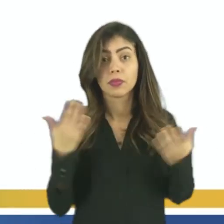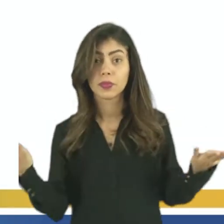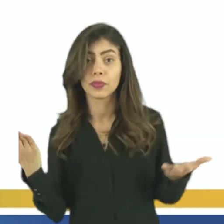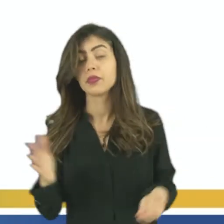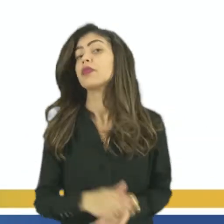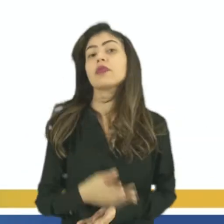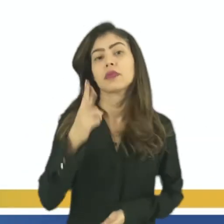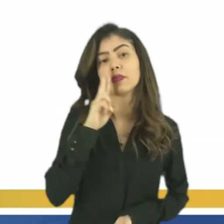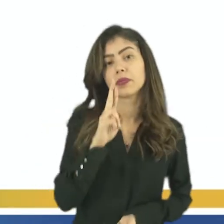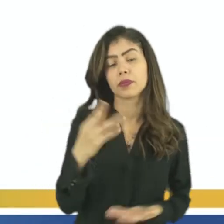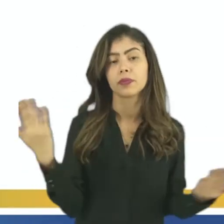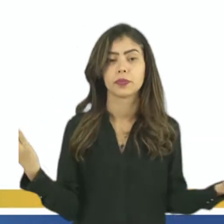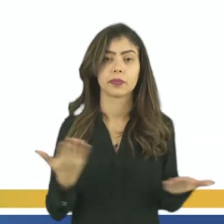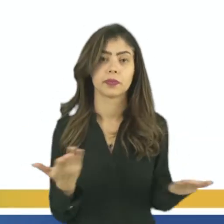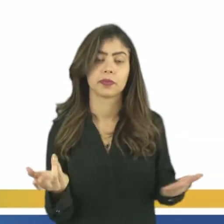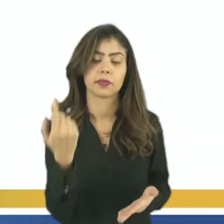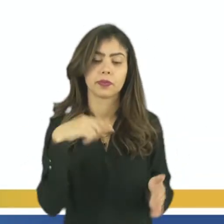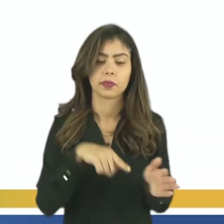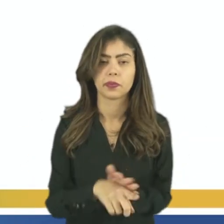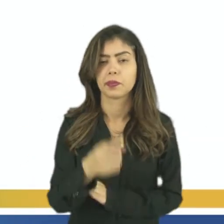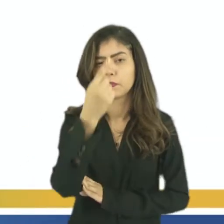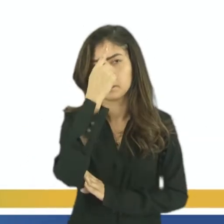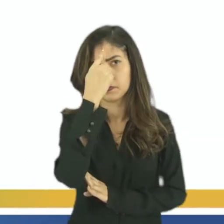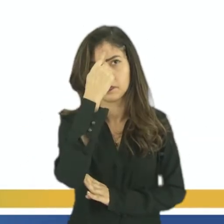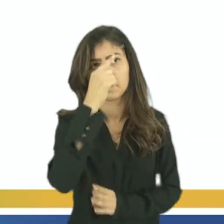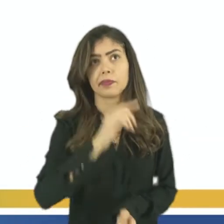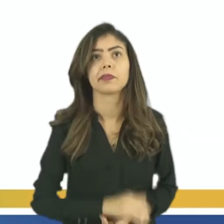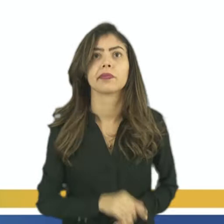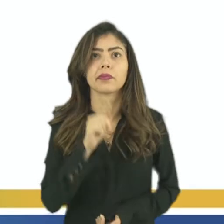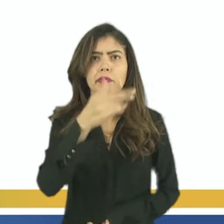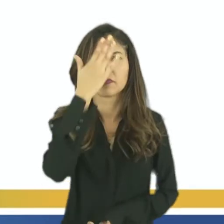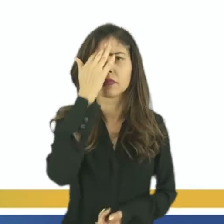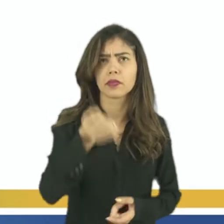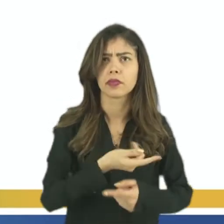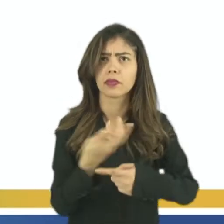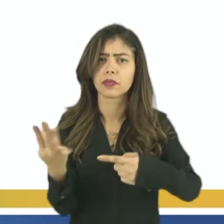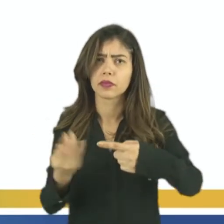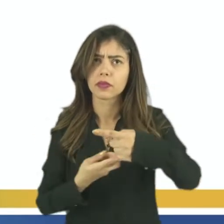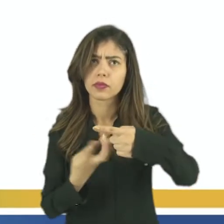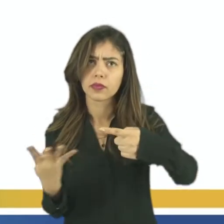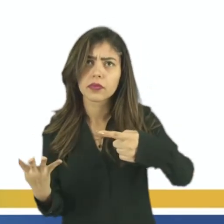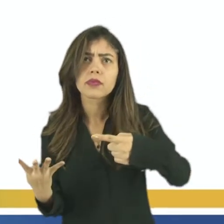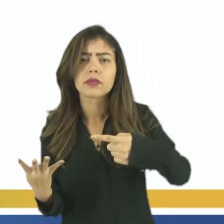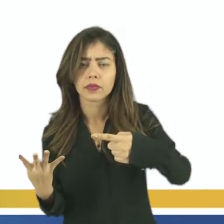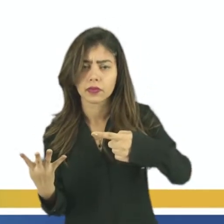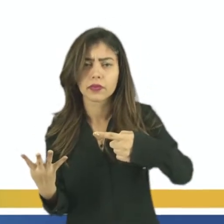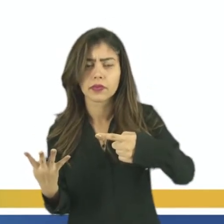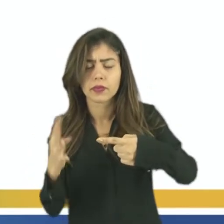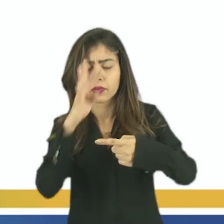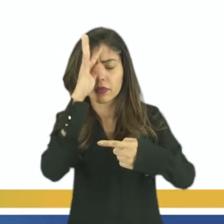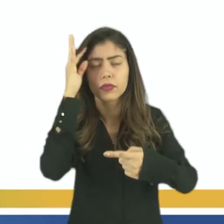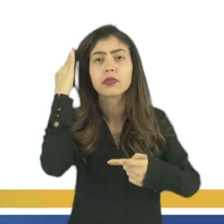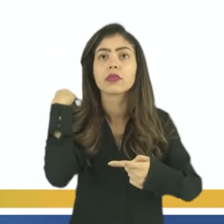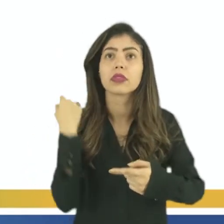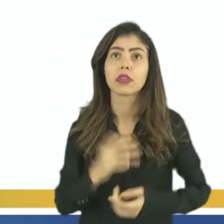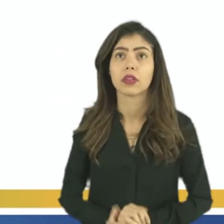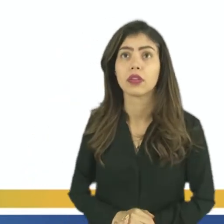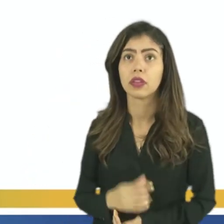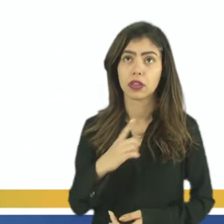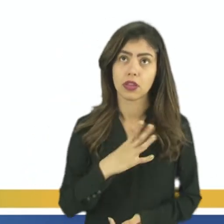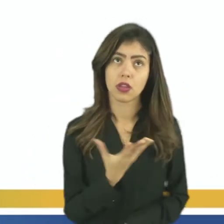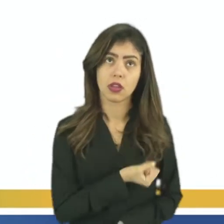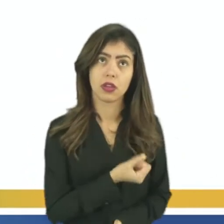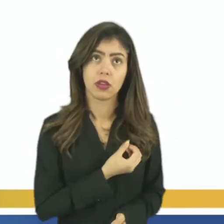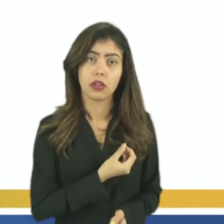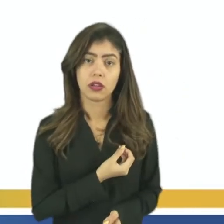o ok então vamos resolver agora essa questão vamos pensar assim ó você já sabe nas últimas a partir das últimas aulas né que toda a fração